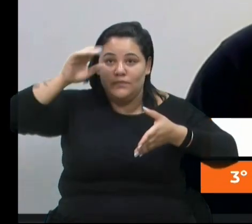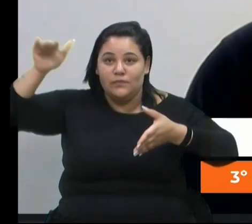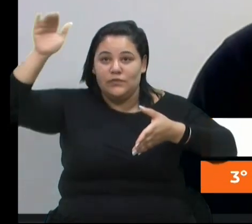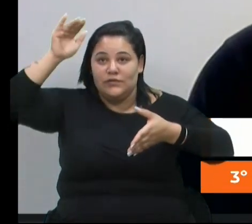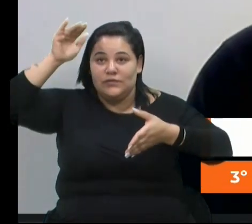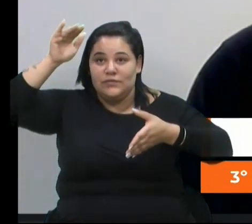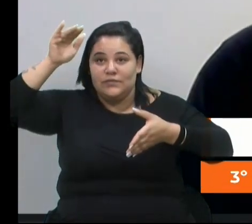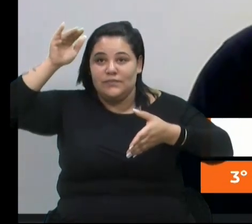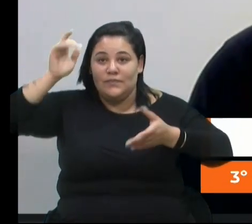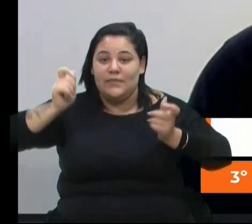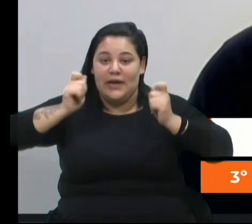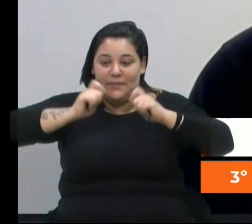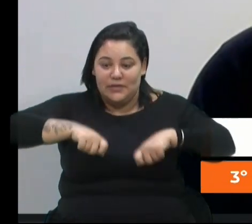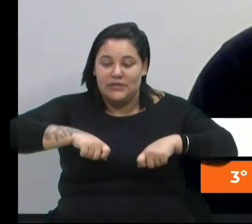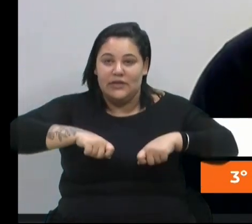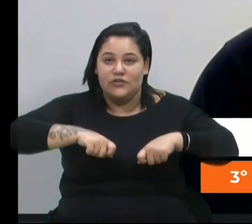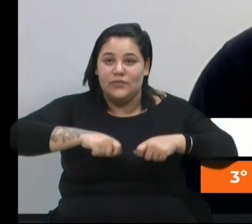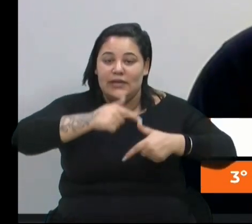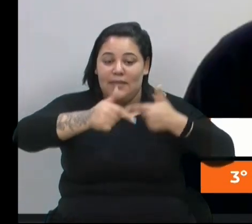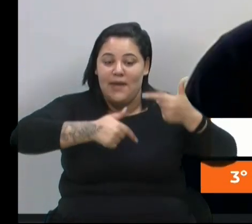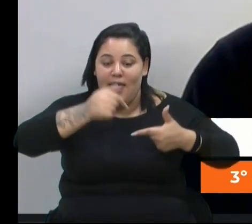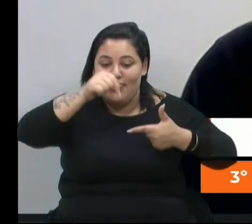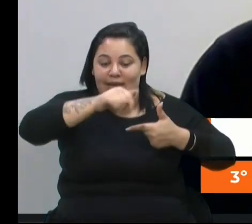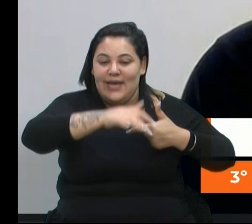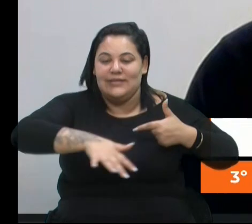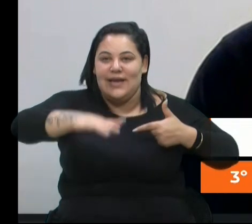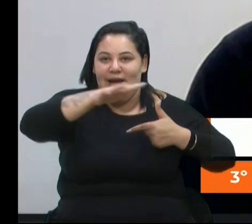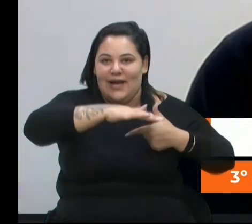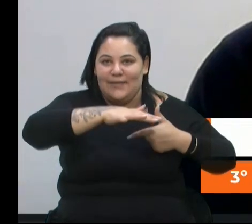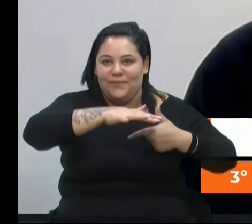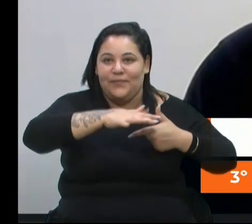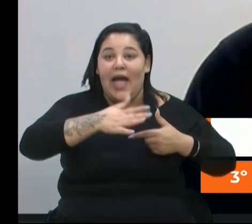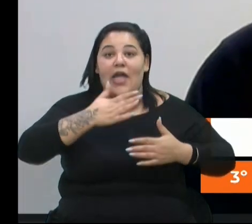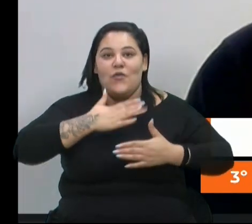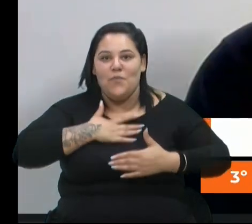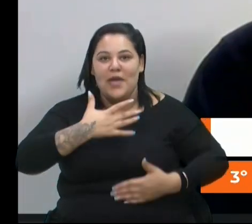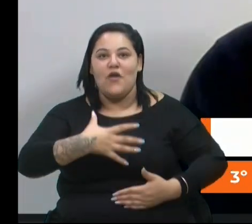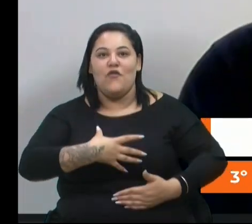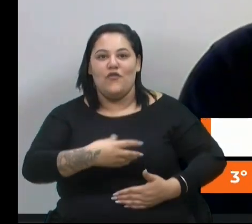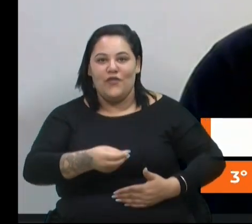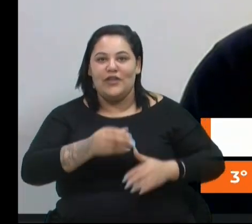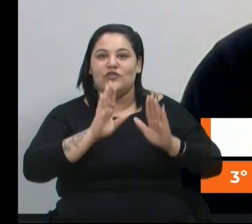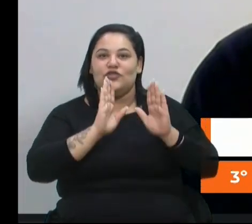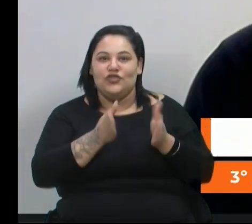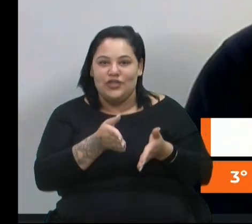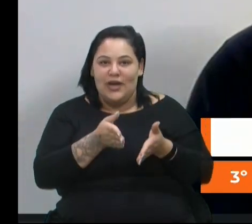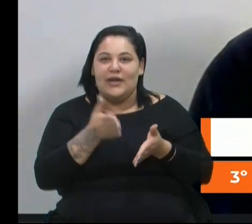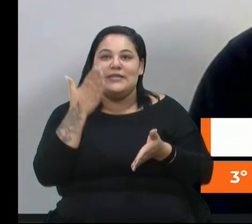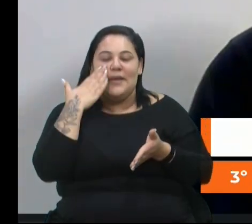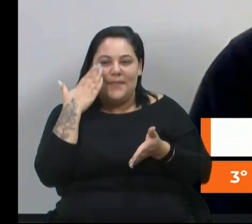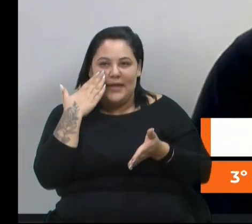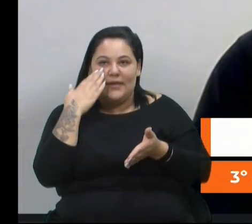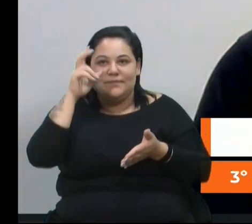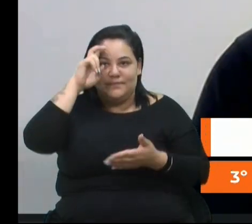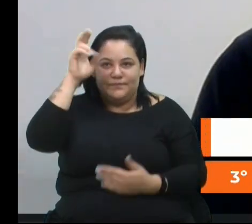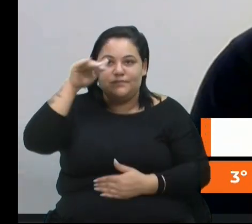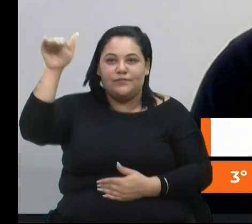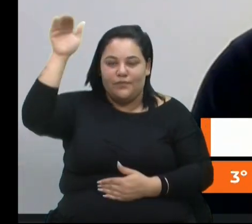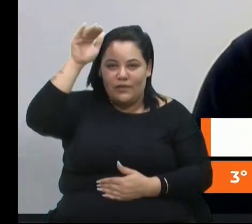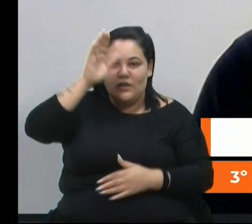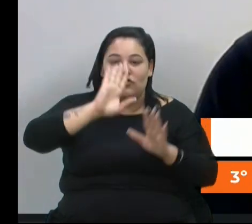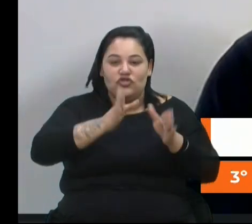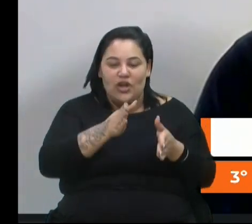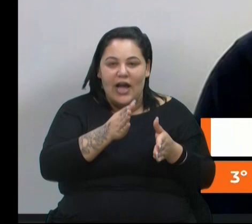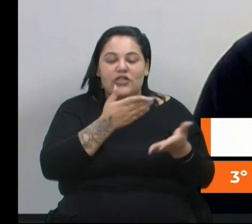habilitação para atuar na sala de altas habilidades, que nessa época meu filho já estava identificado, ele já estava sendo atendido por